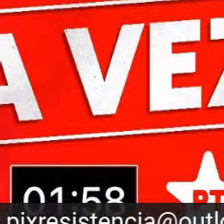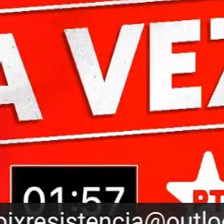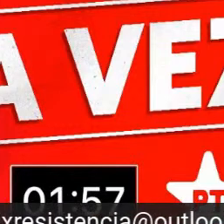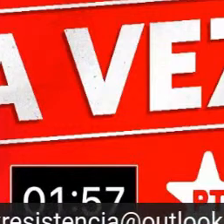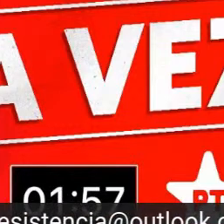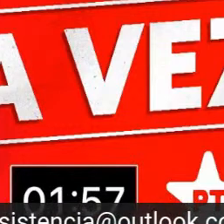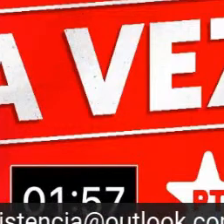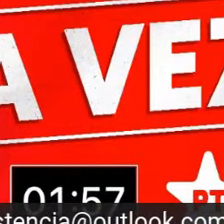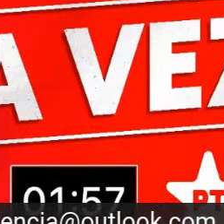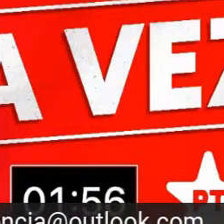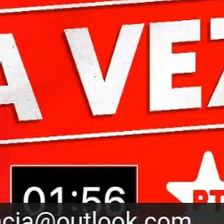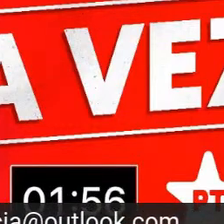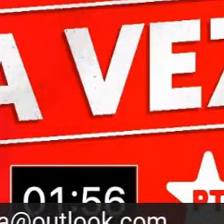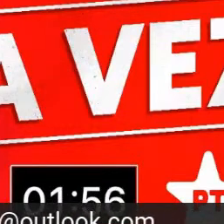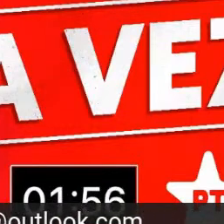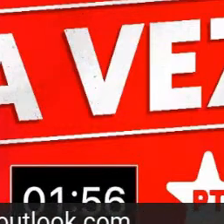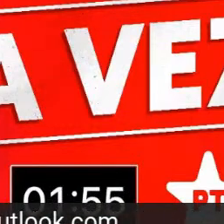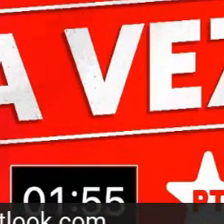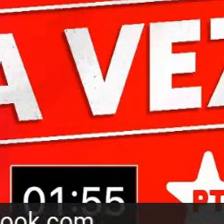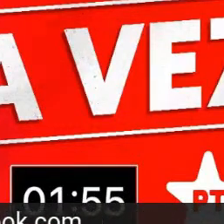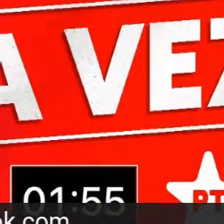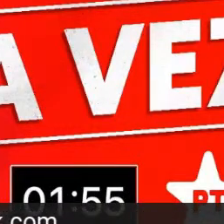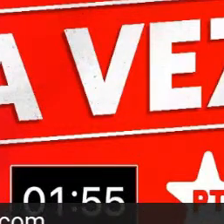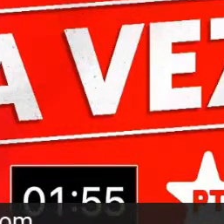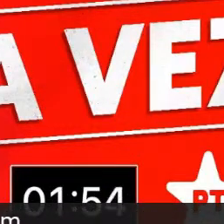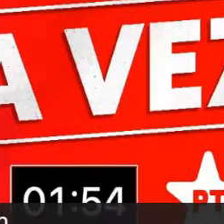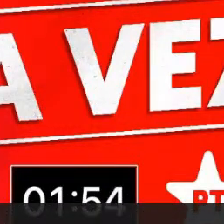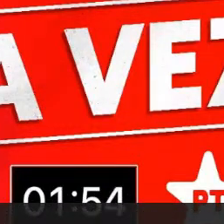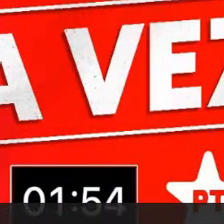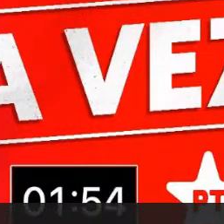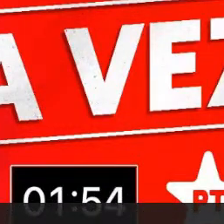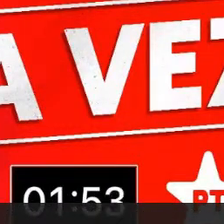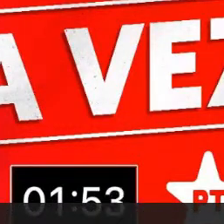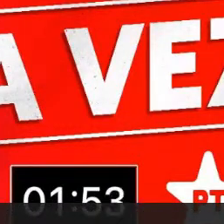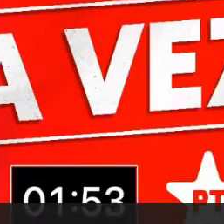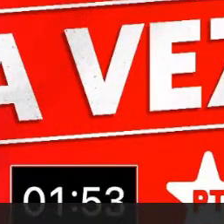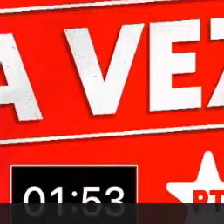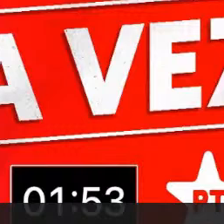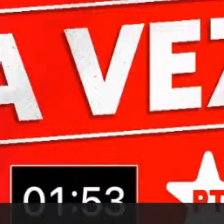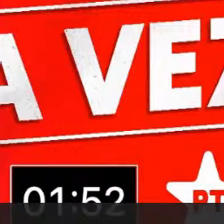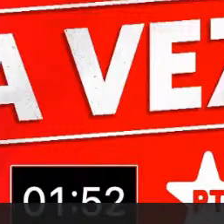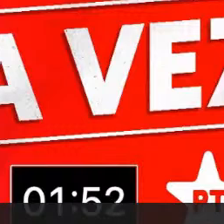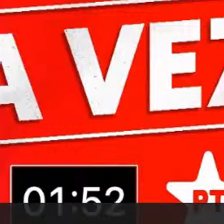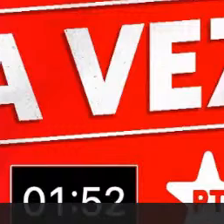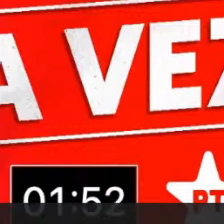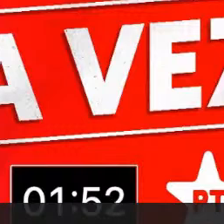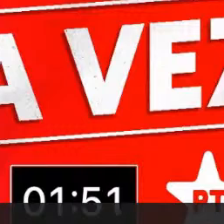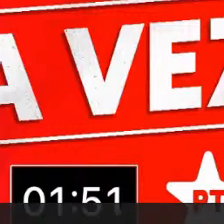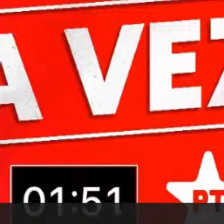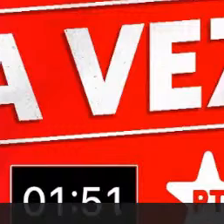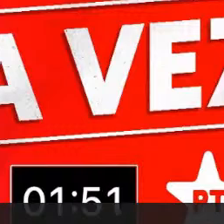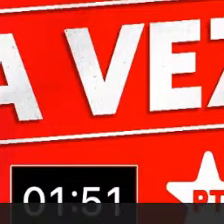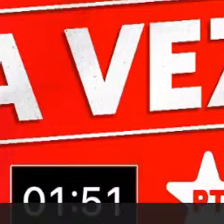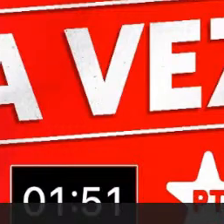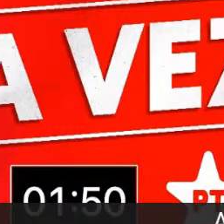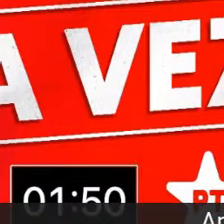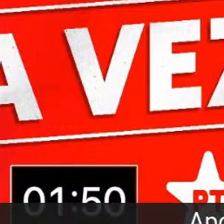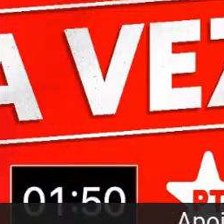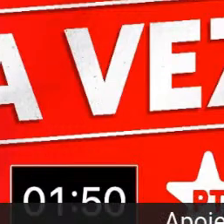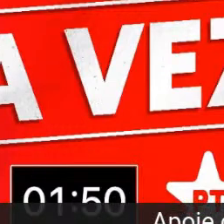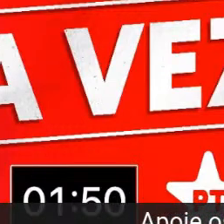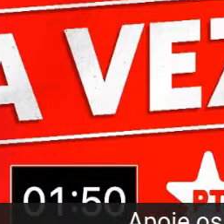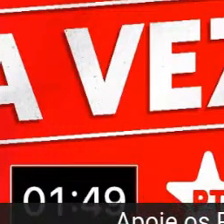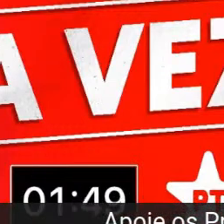tragédia humanitária da nossa história, e aos milhões que resistem, sobrevivem e lutam na certeza de que somos o